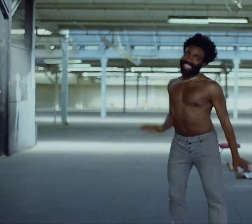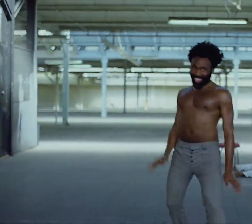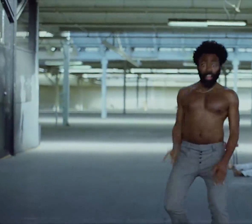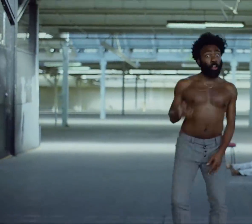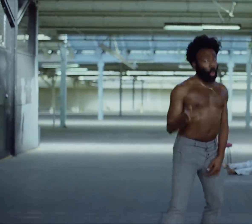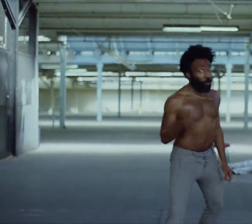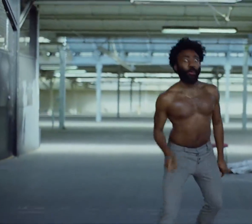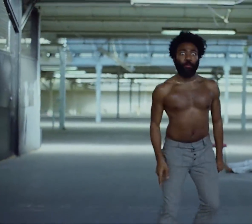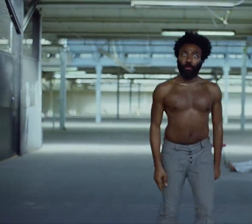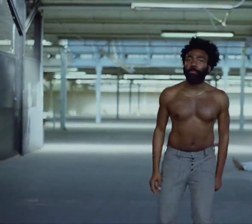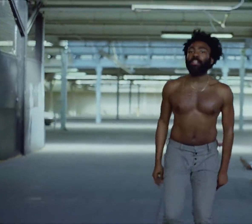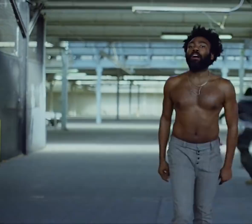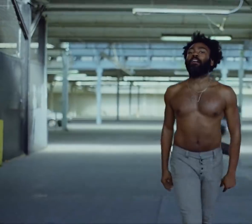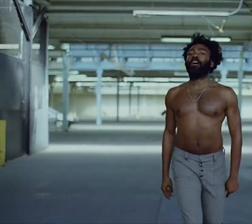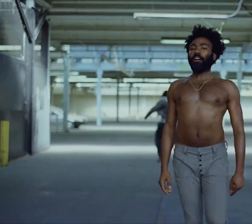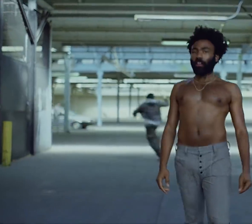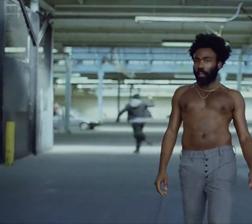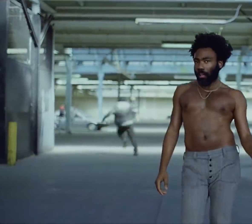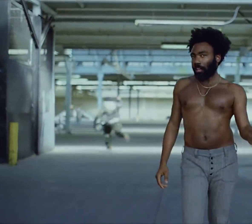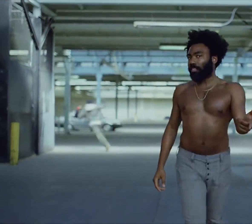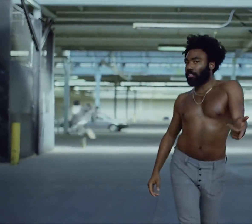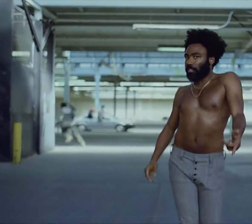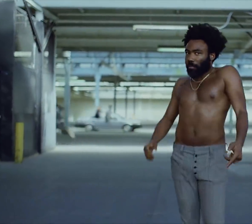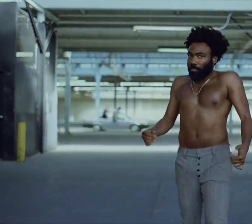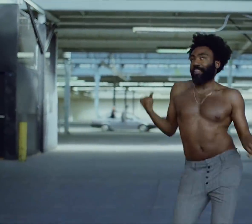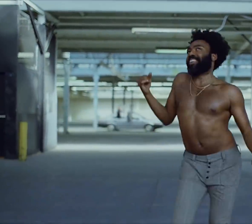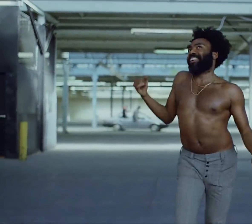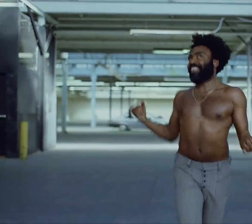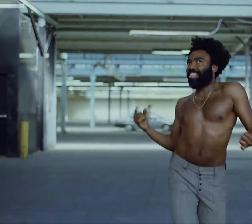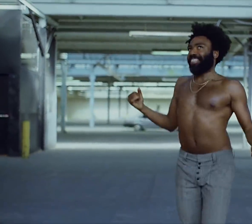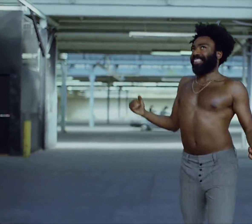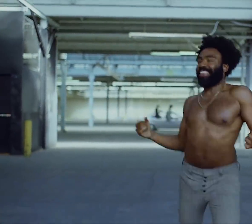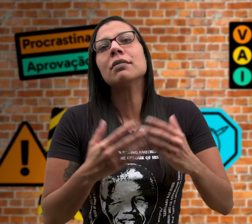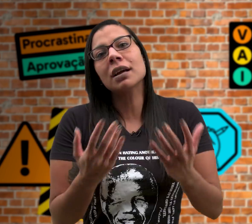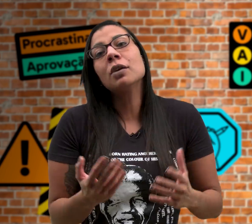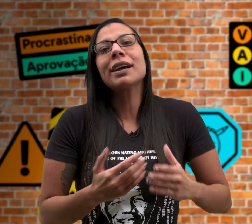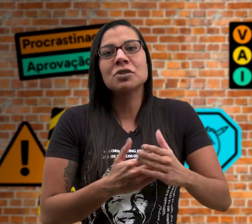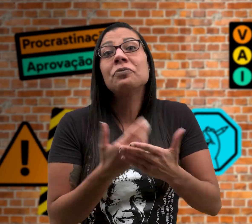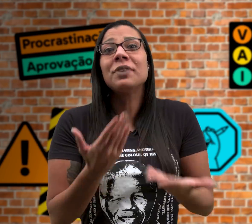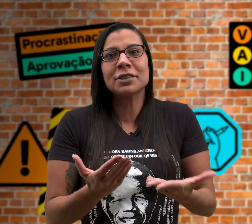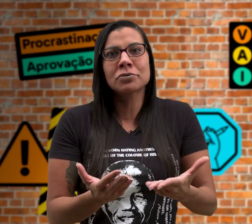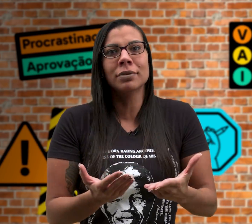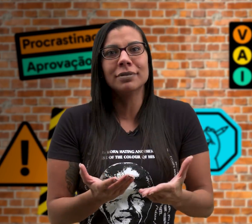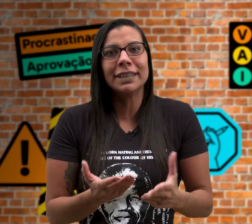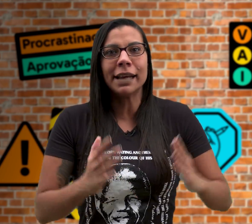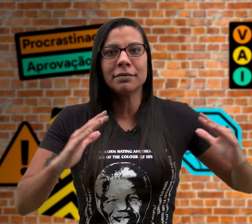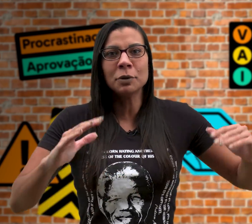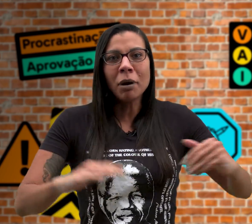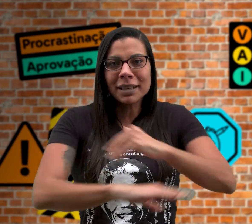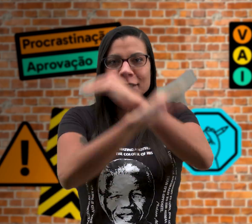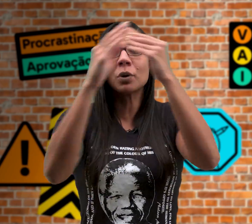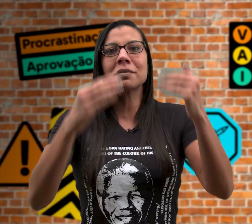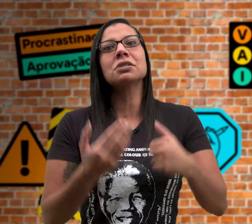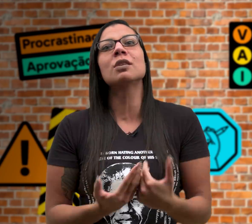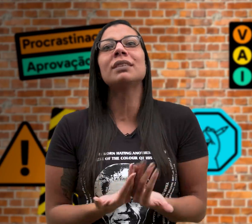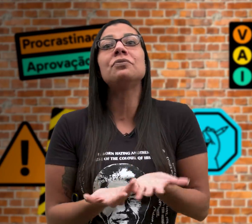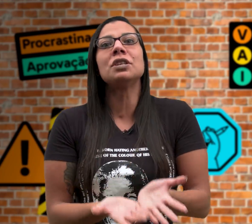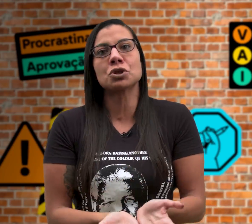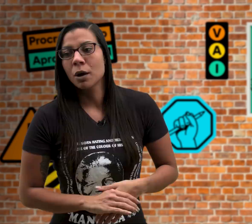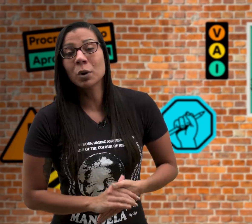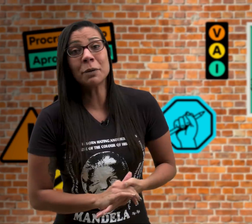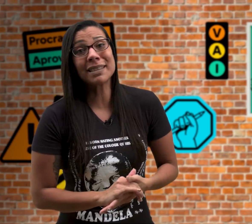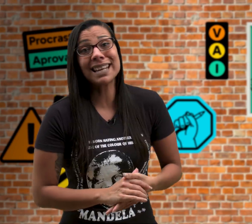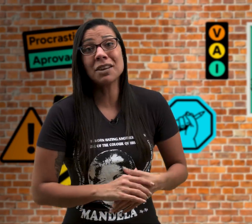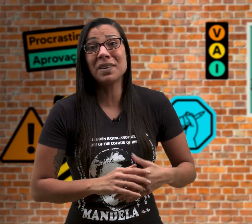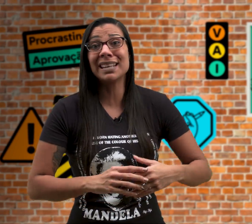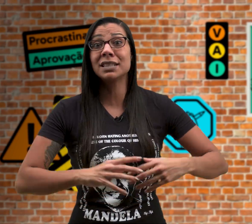now. Look what I'm whipping now. This is America. Eu acho difícil, né? No momento atual a gente não ter